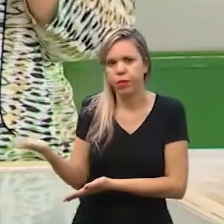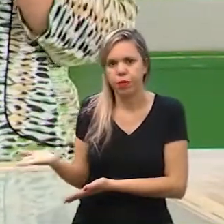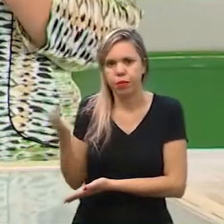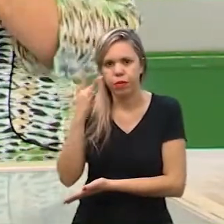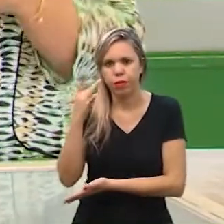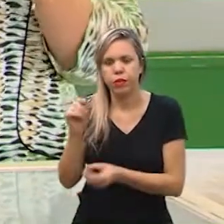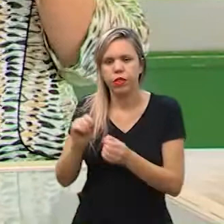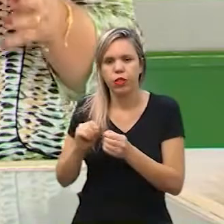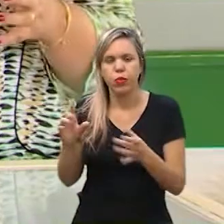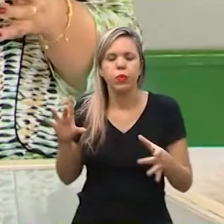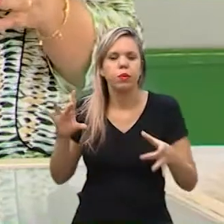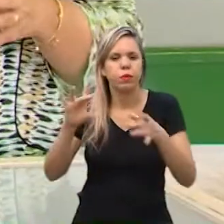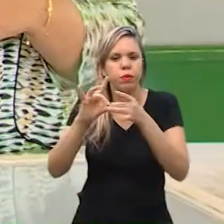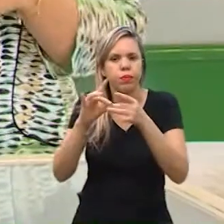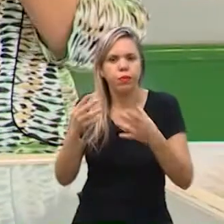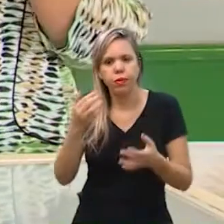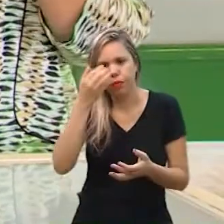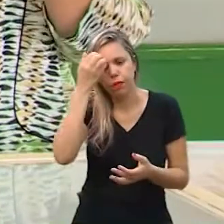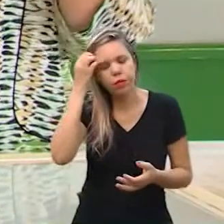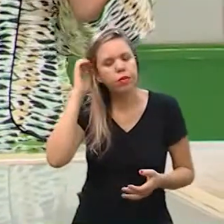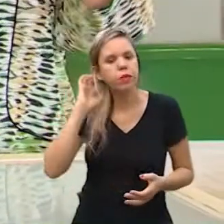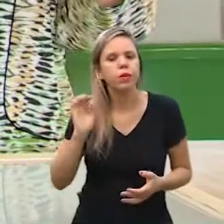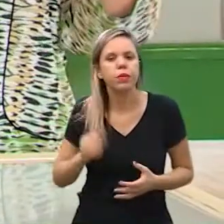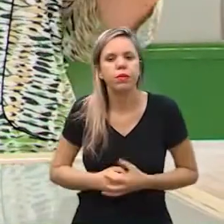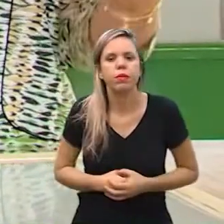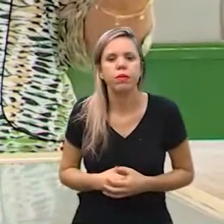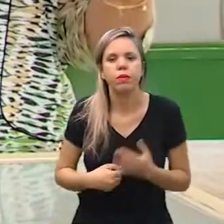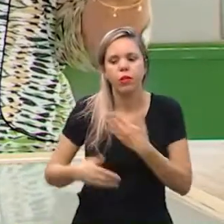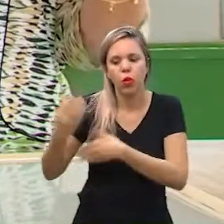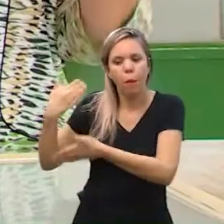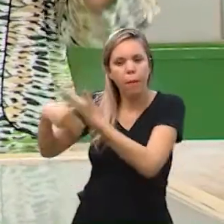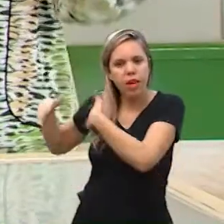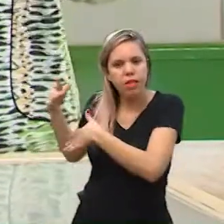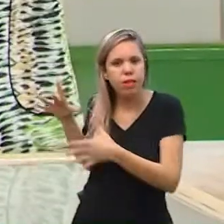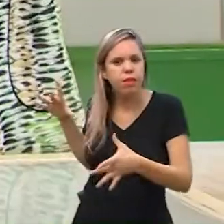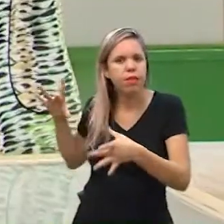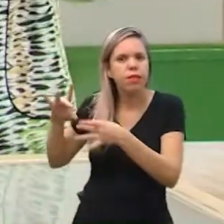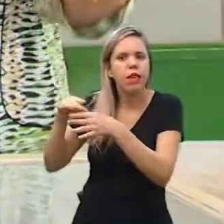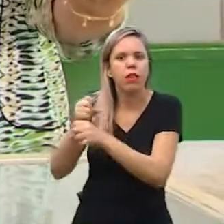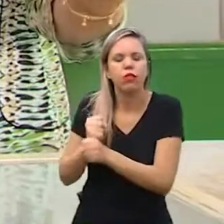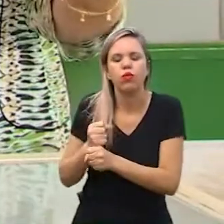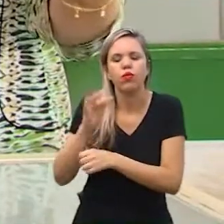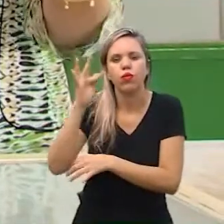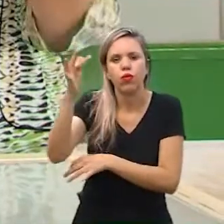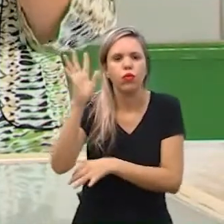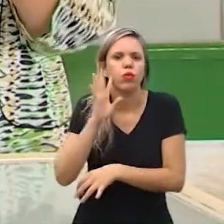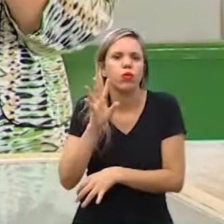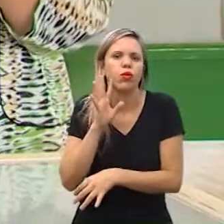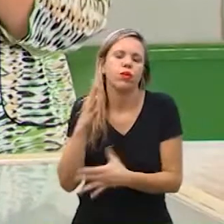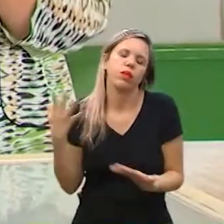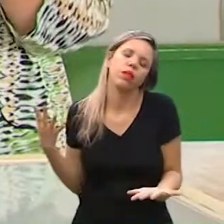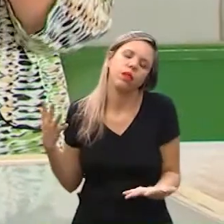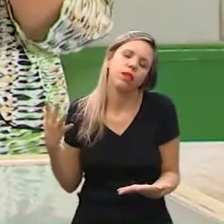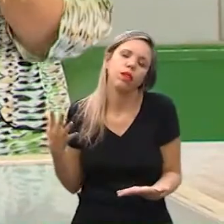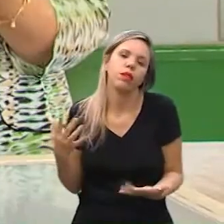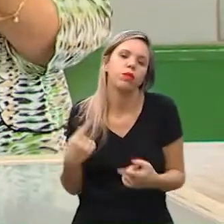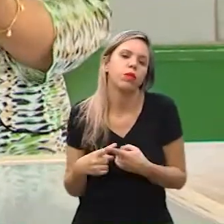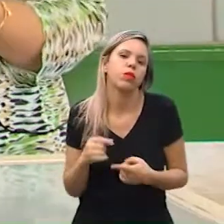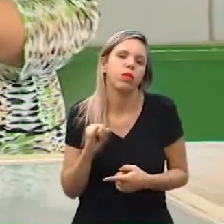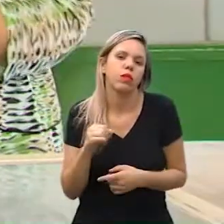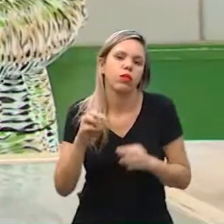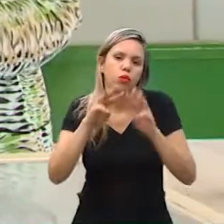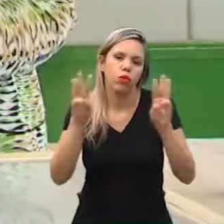é a gente fazer a conexão do passado para o futuro. Olha só que legal. Porque